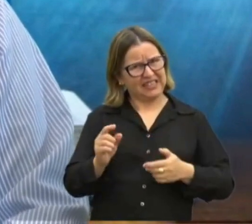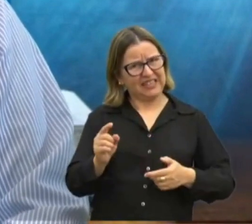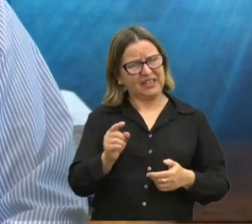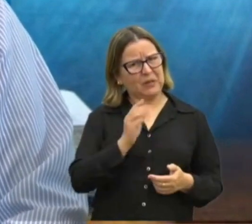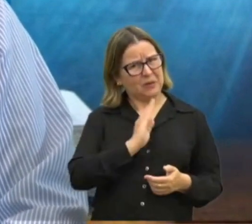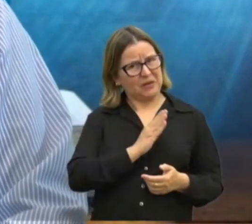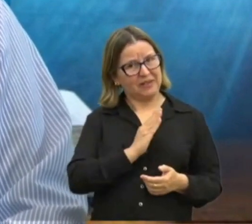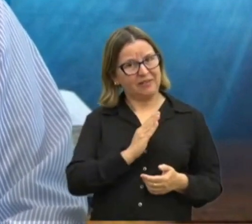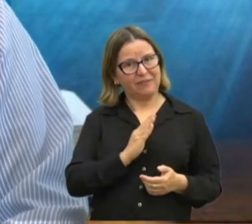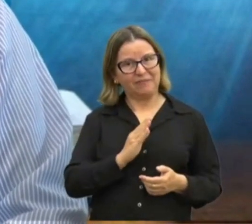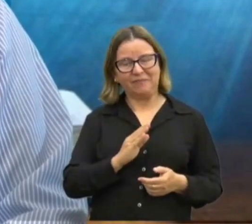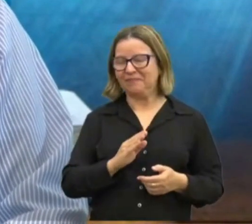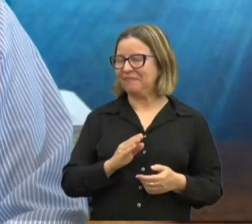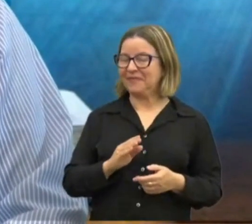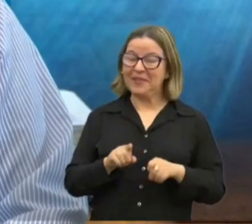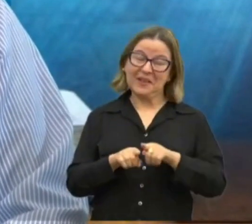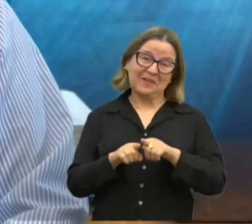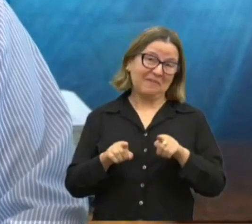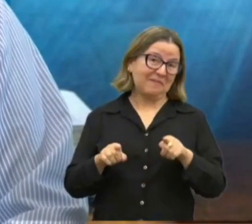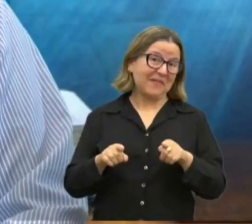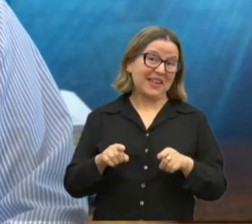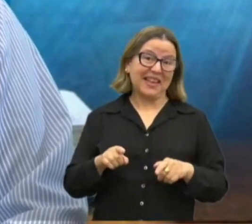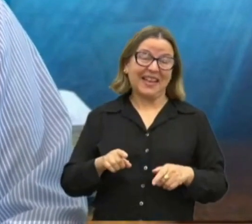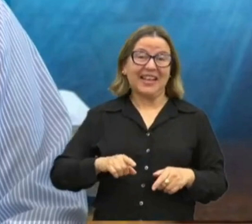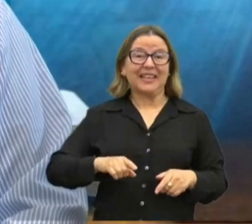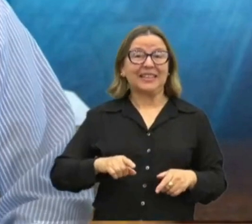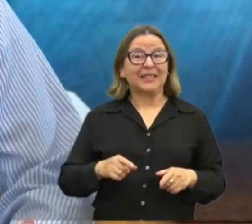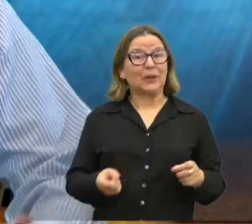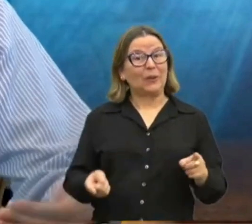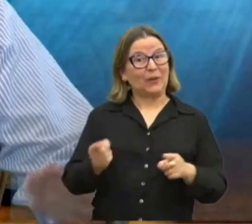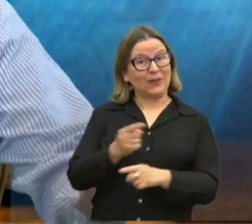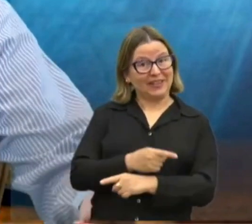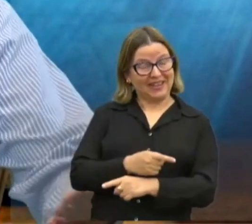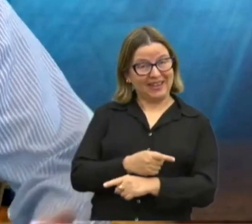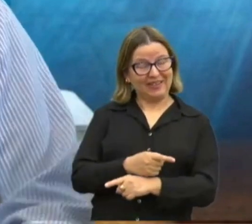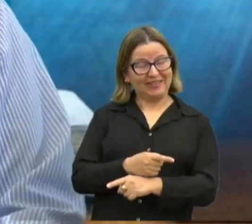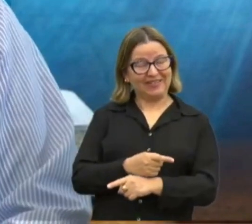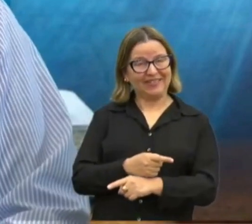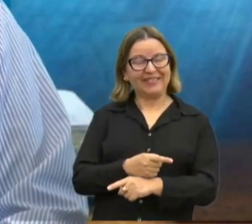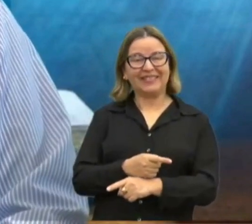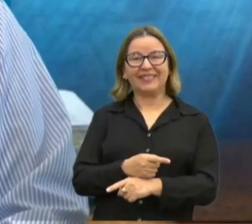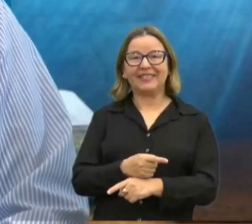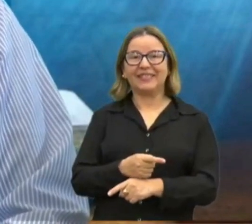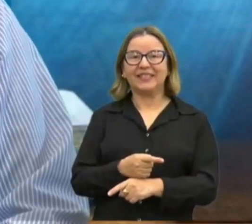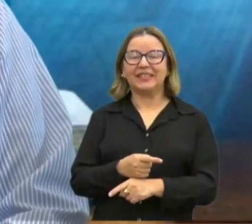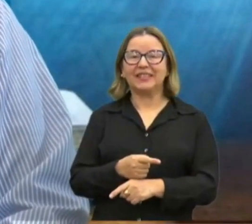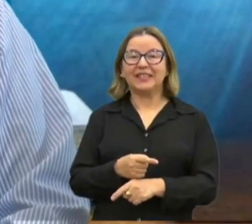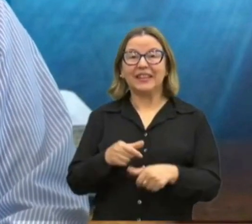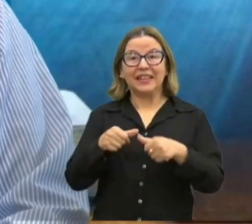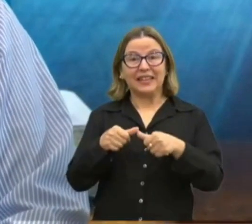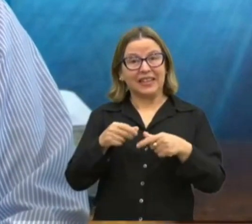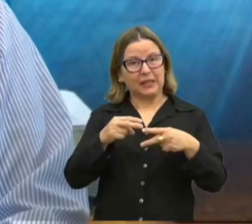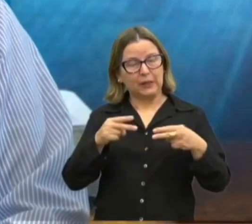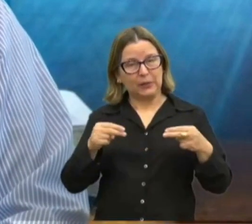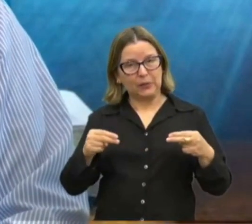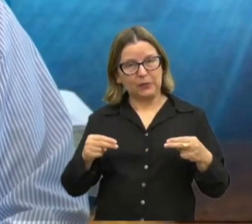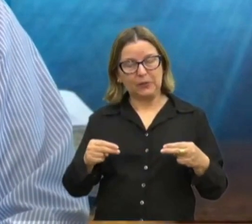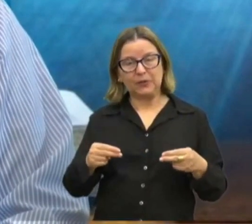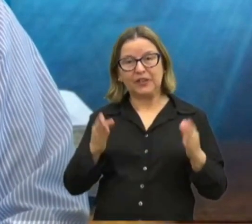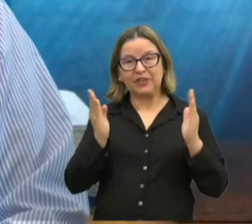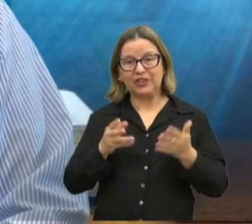que não há incerteza nenhuma. Pelo contrário, à vista de todas as coisas que nós vimos ali nos